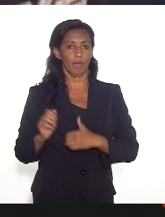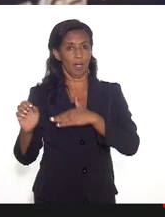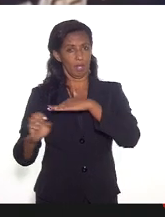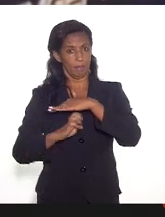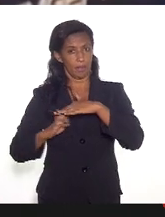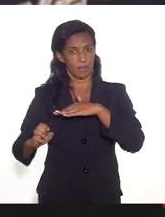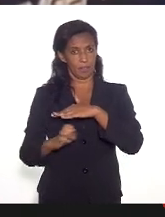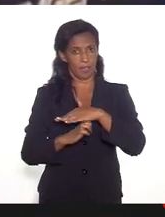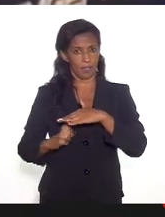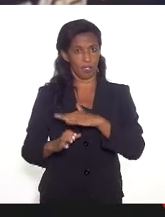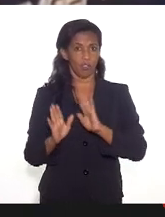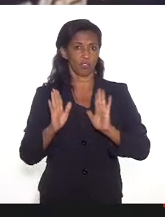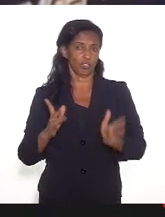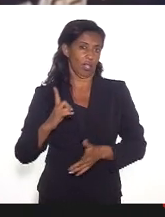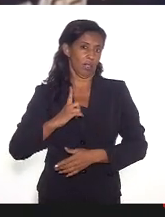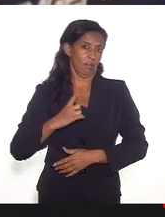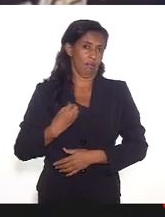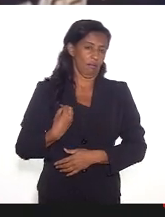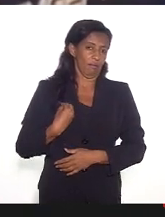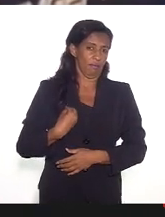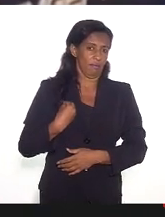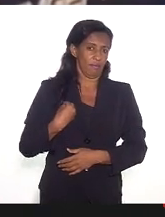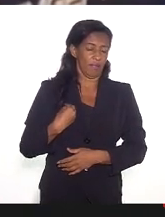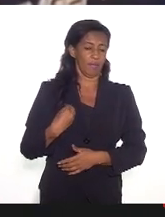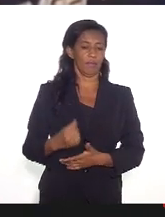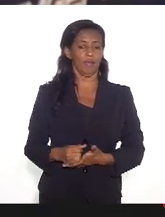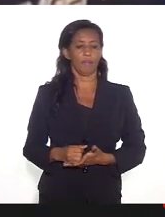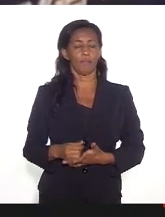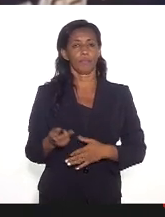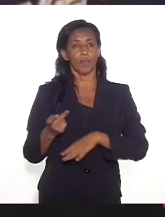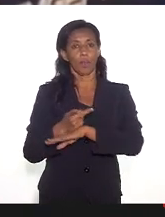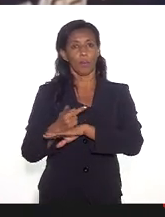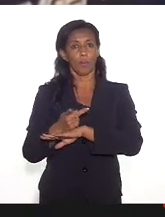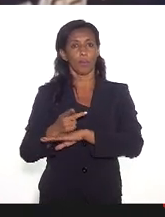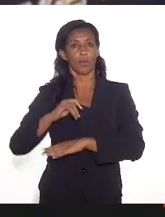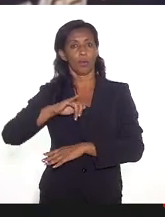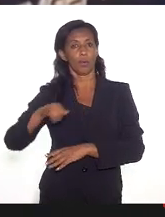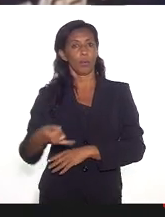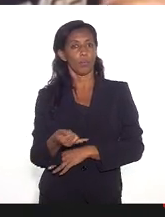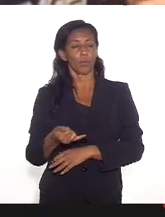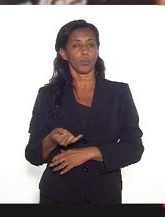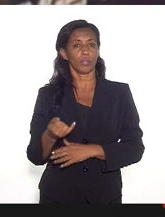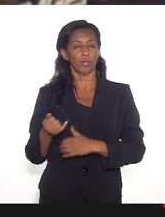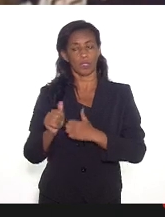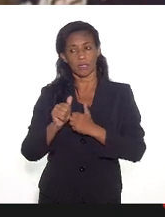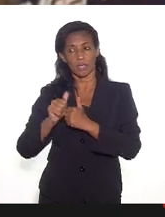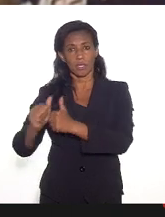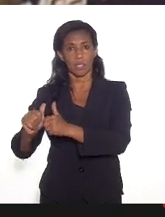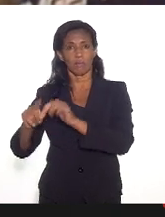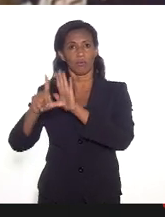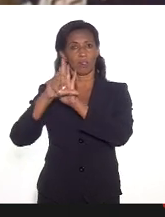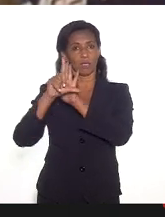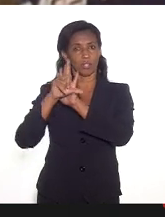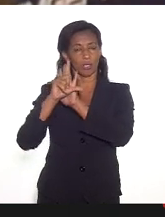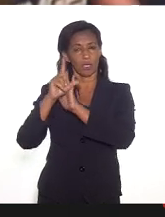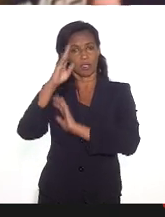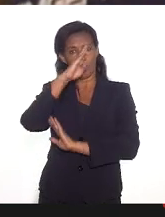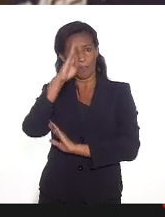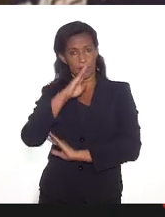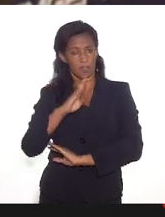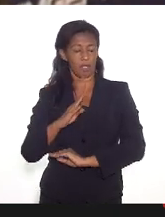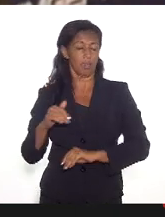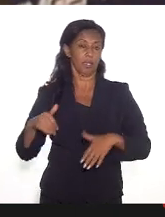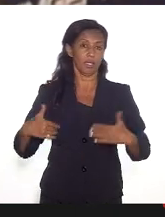empresarial, já que ela vive também desse tipo de negócio, buscar oportunidade de negócio seguindo a legislação brasileira.